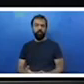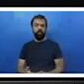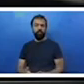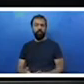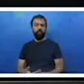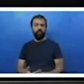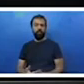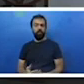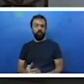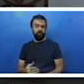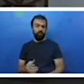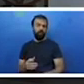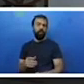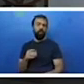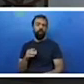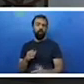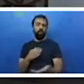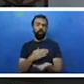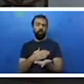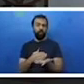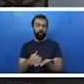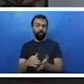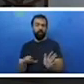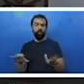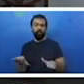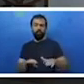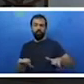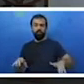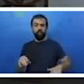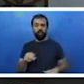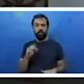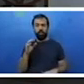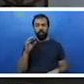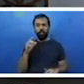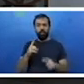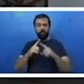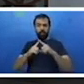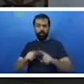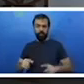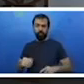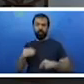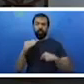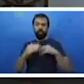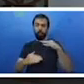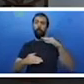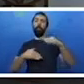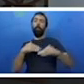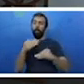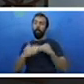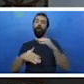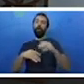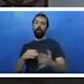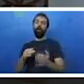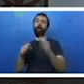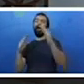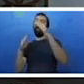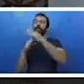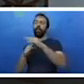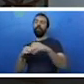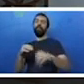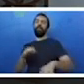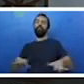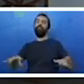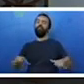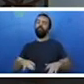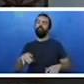praticarmos o parkour, começamos de movimentos mais simples e chegamos a movimentos mais difíceis. Assim como nós aprendemos todos os outros tipos de movimento. Começamos